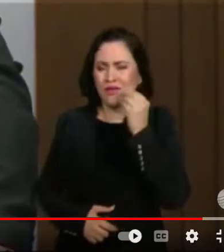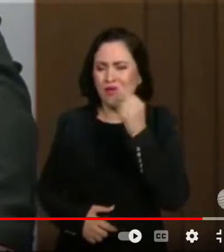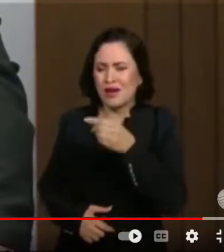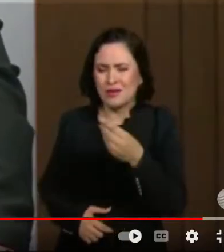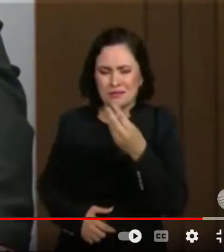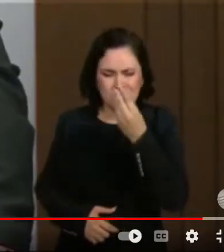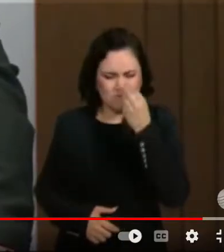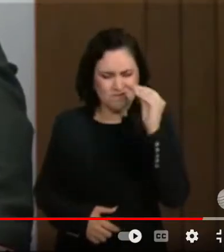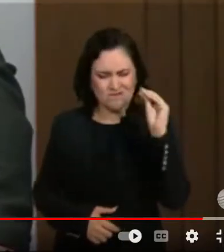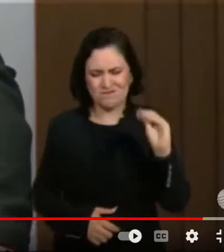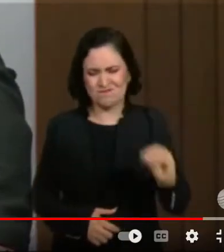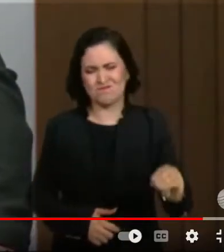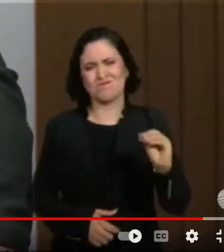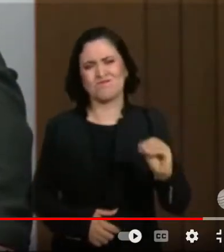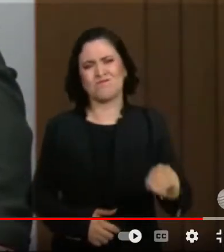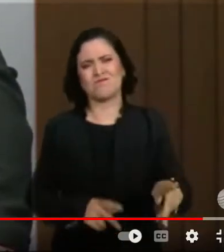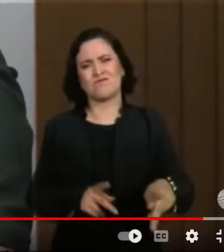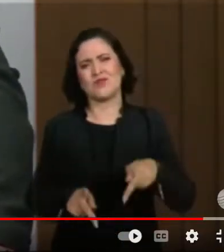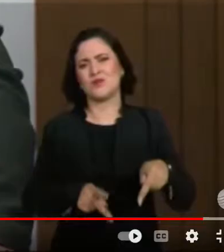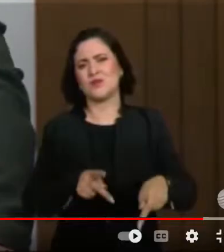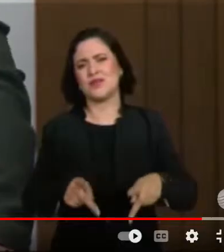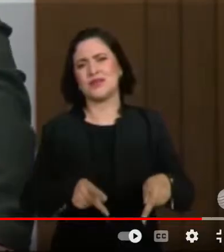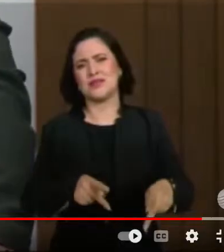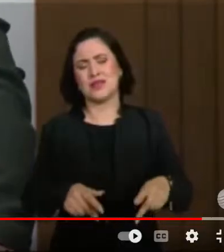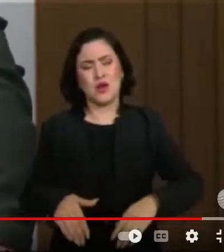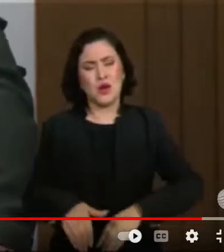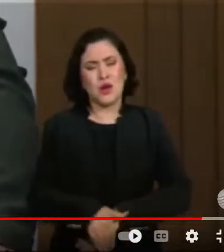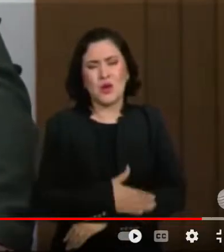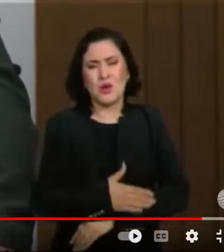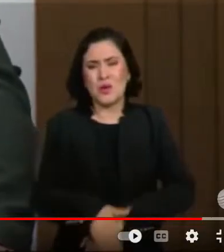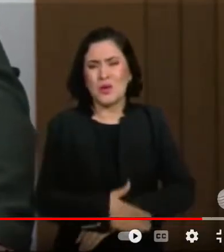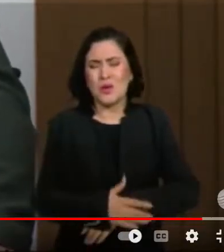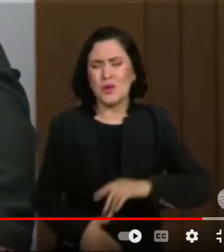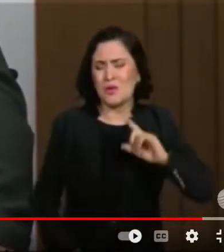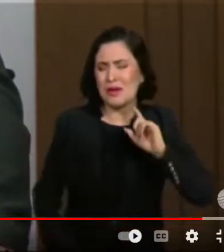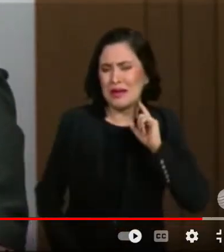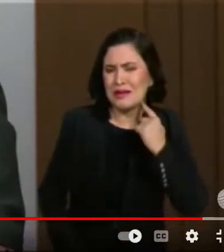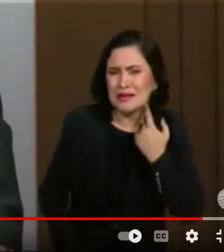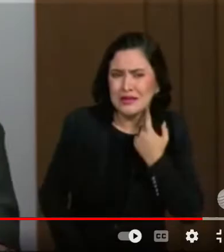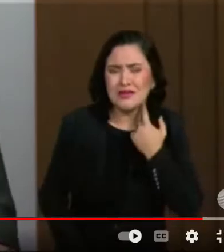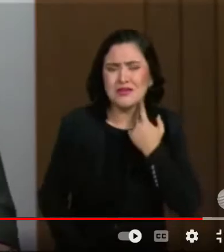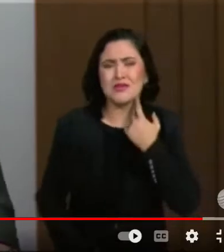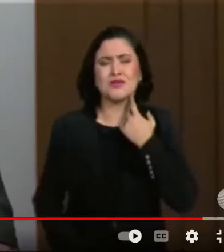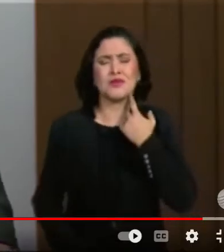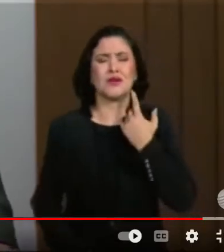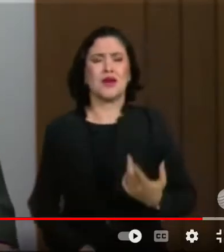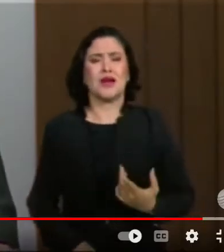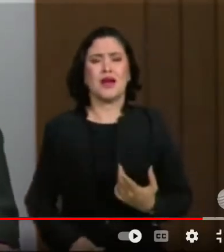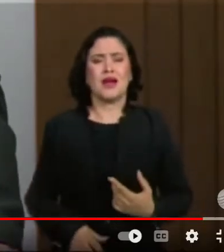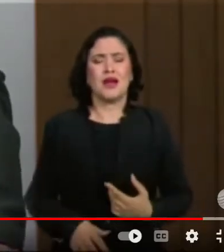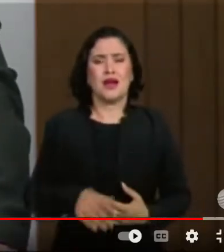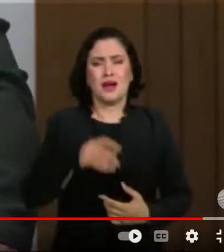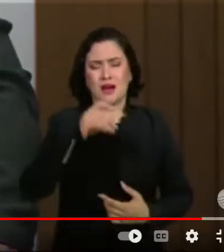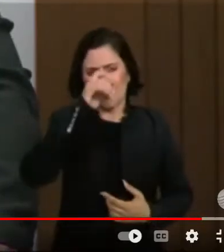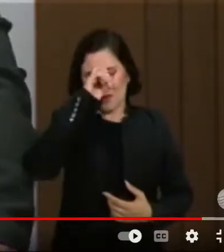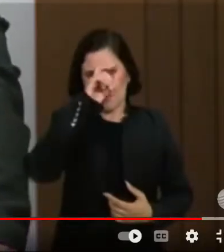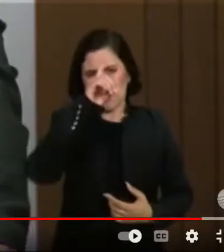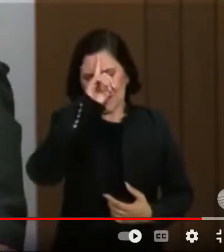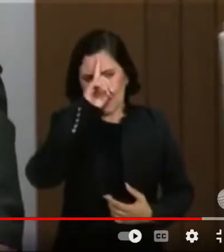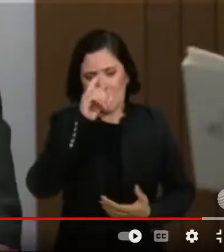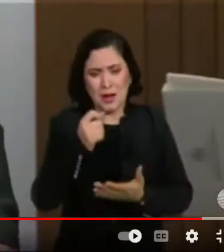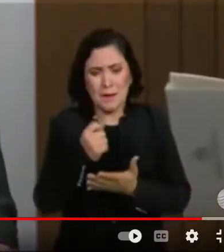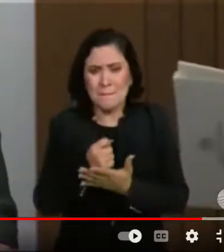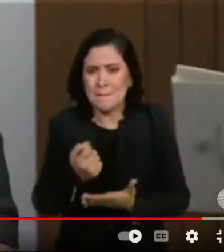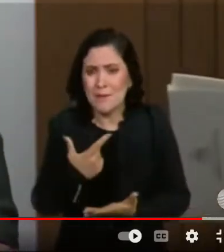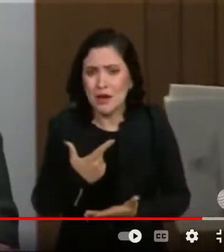é posto de saúde sem um remédio, é escolas com crianças tendo que sair às 10 da manhã por não ter merenda, é a